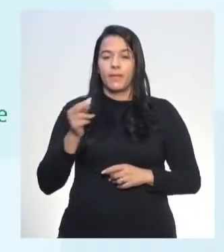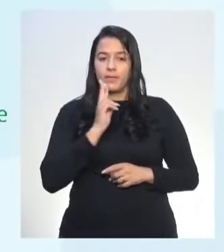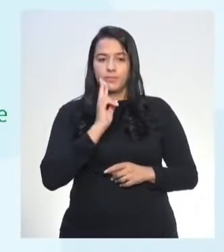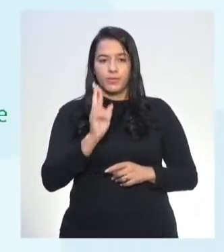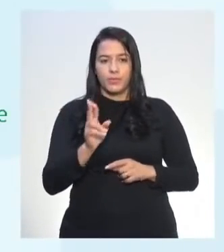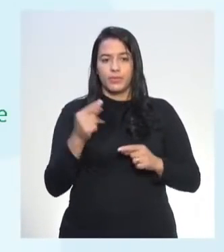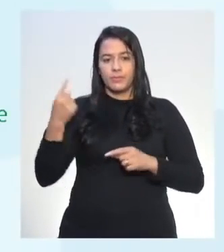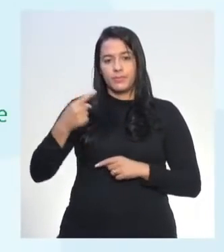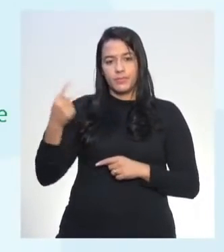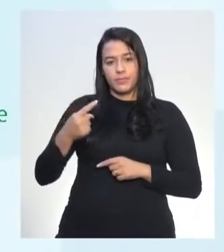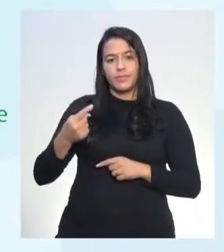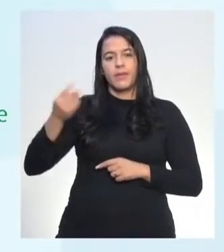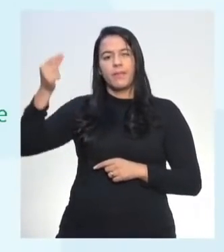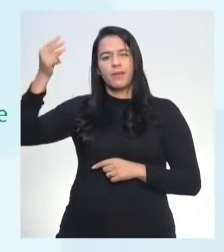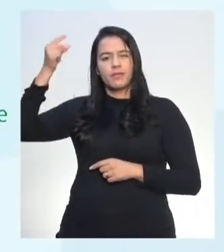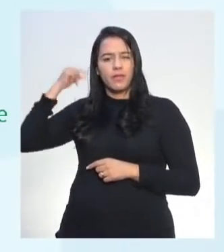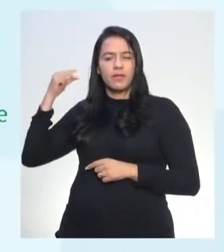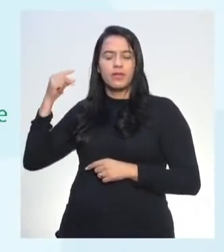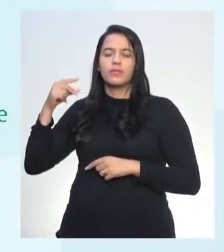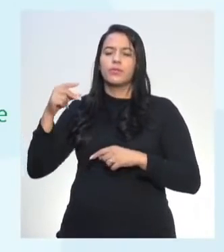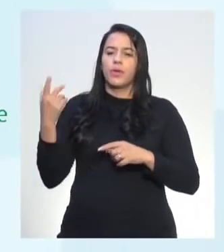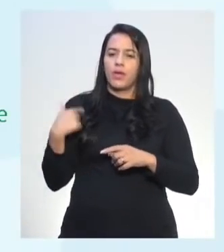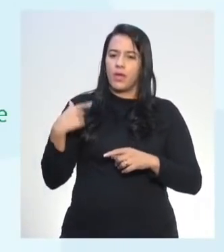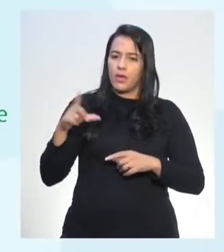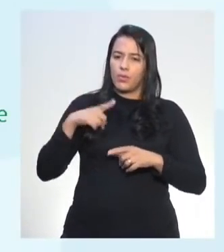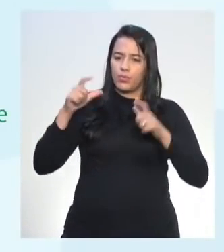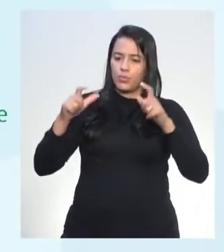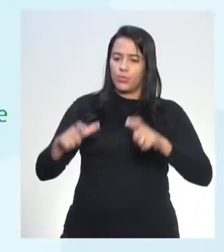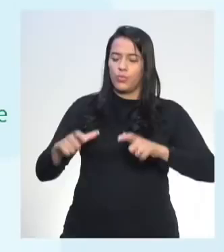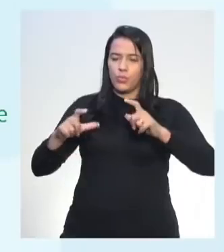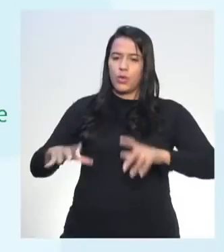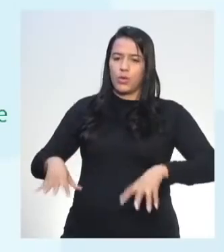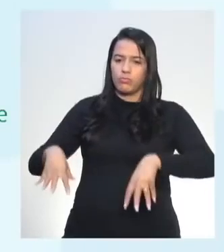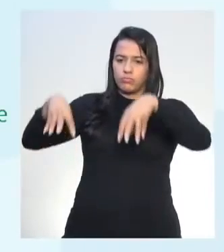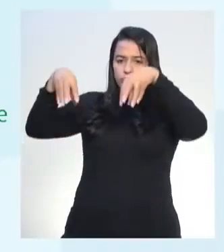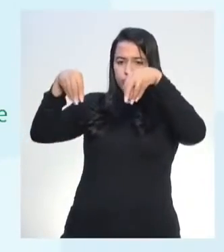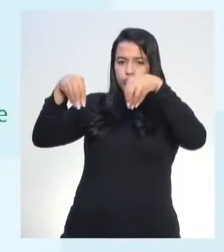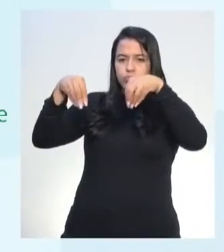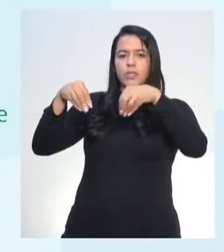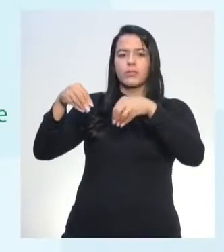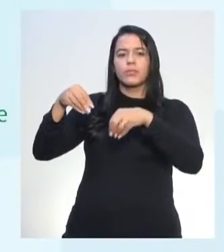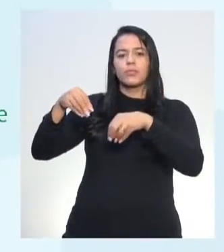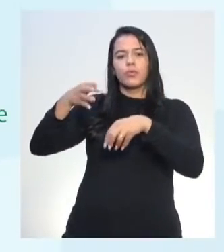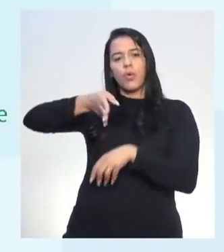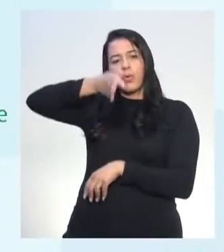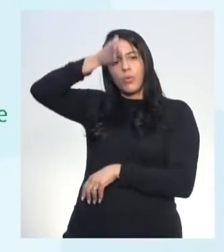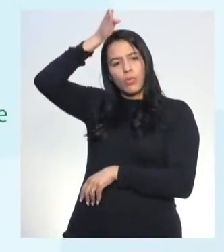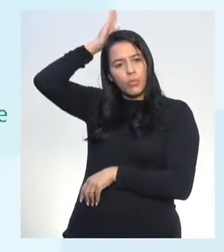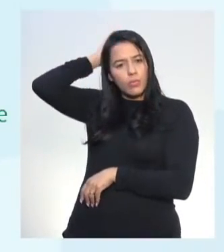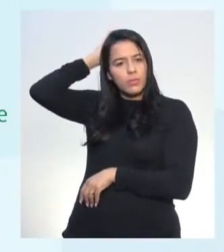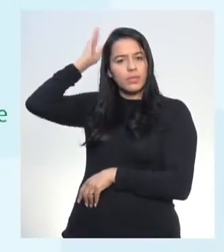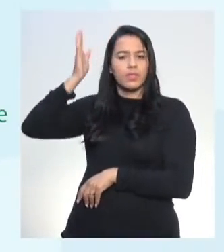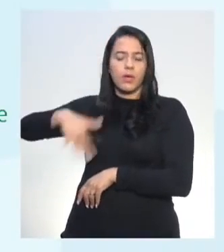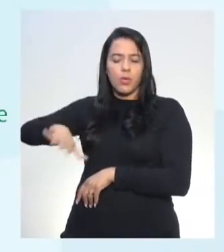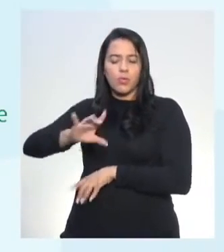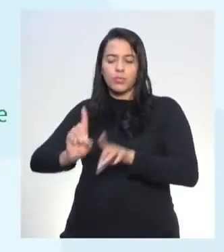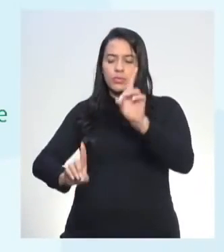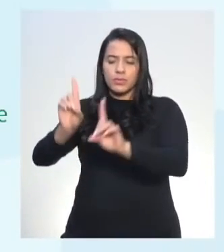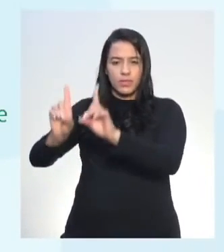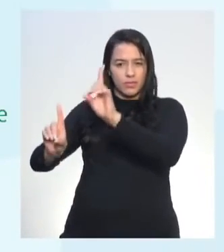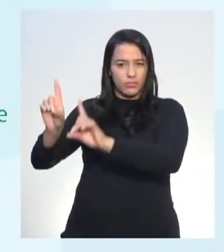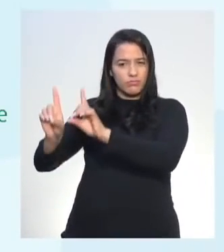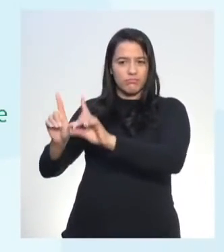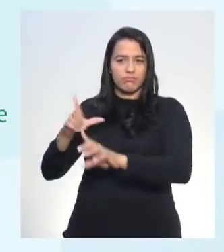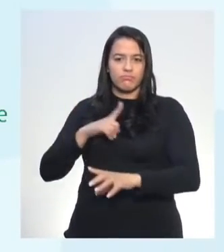lá, gente, é um antigo templo romano que foi mandado edificar para consagrar os deuses. Então, era uma habitação dos deuses,